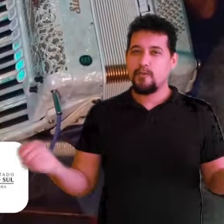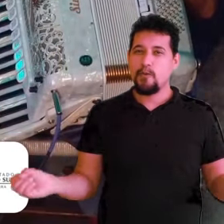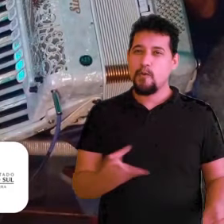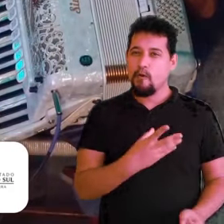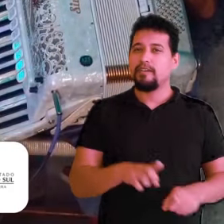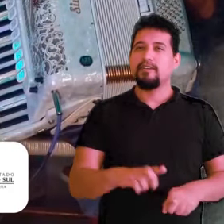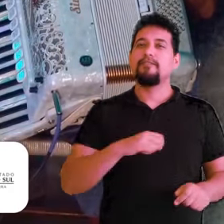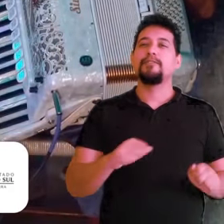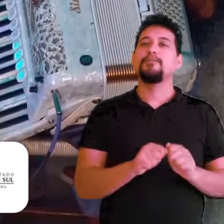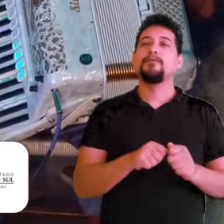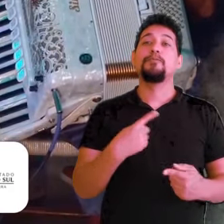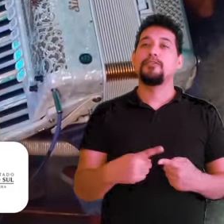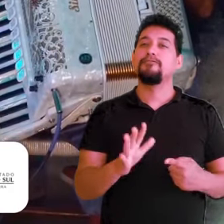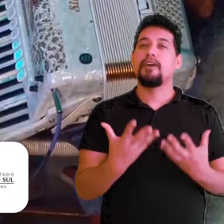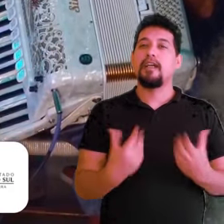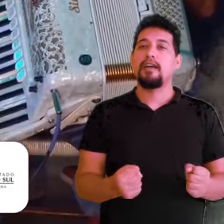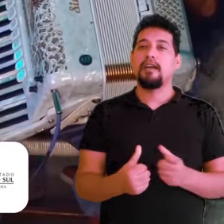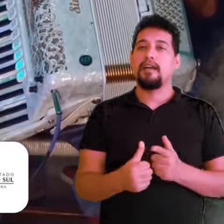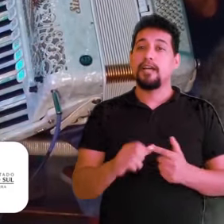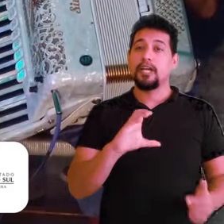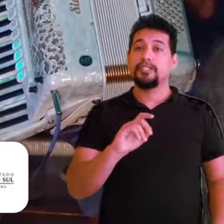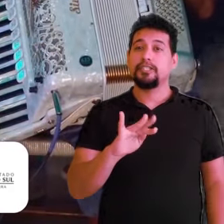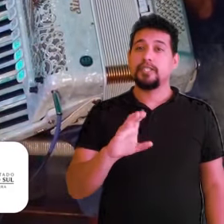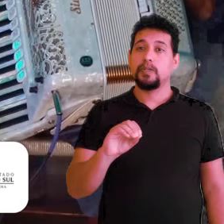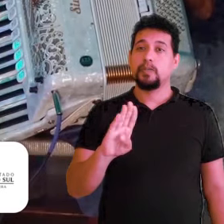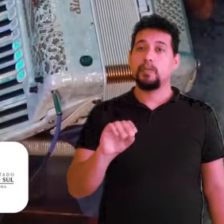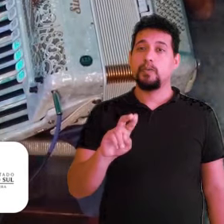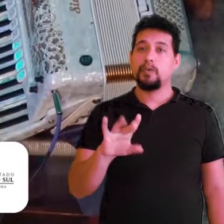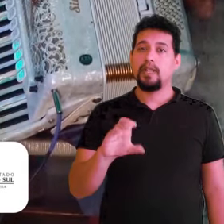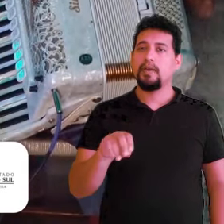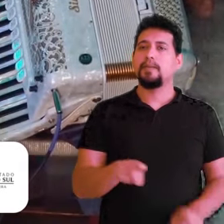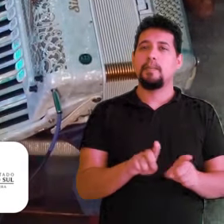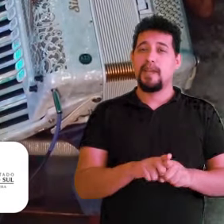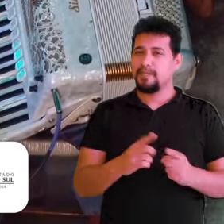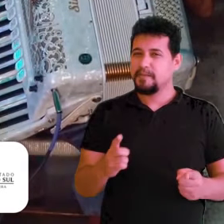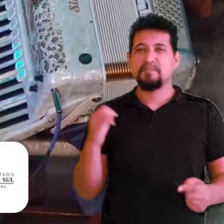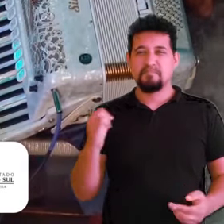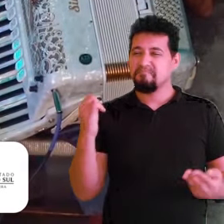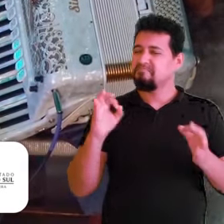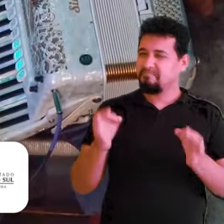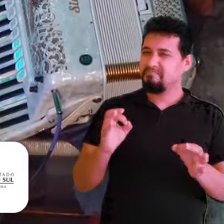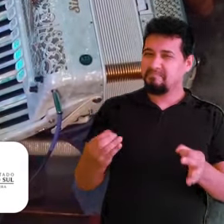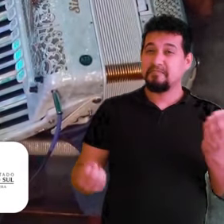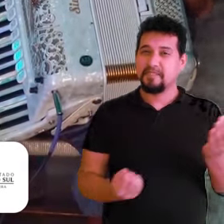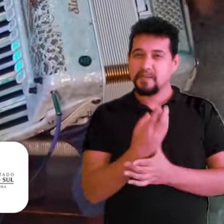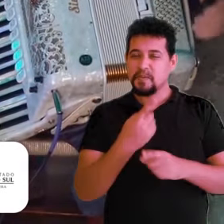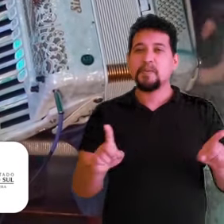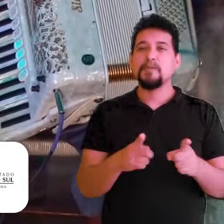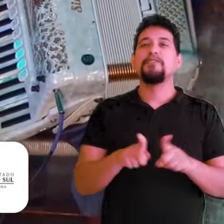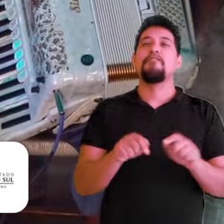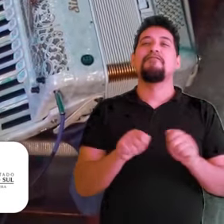E grandes nomes da música gaúcha gravaram, porque foi gravada a primeira vez aqui no Chiquitê Bordonei, abrindo portas para esse grande compositor que é o Adão